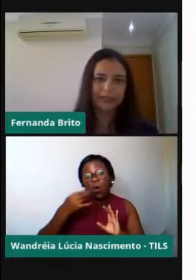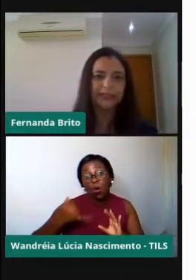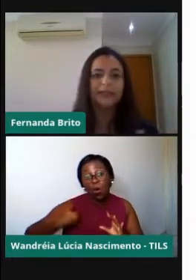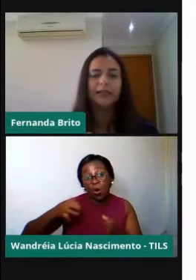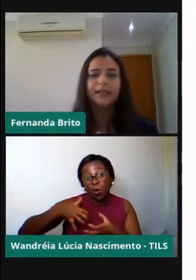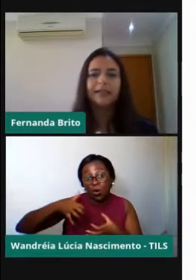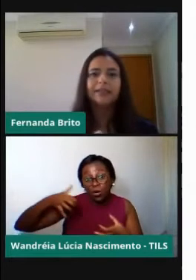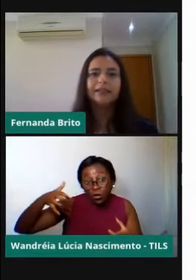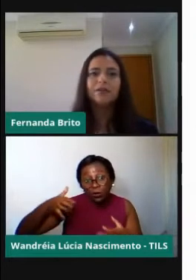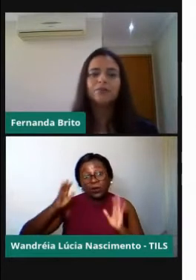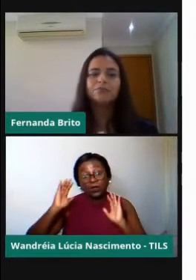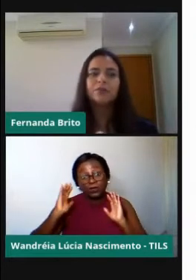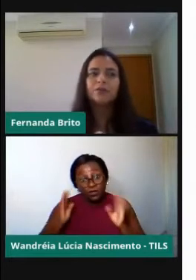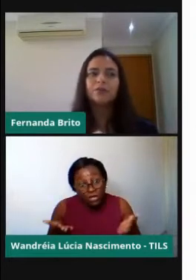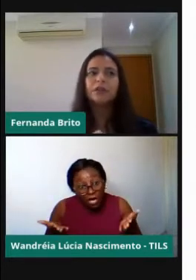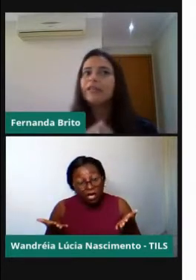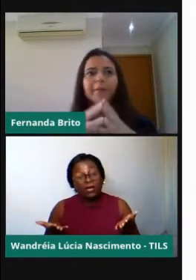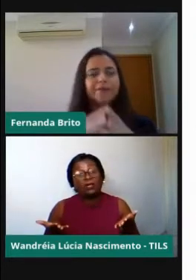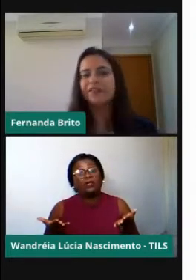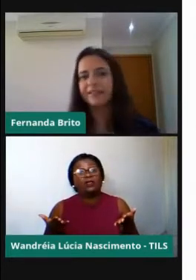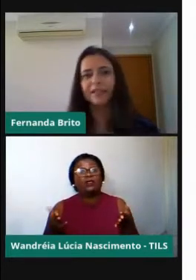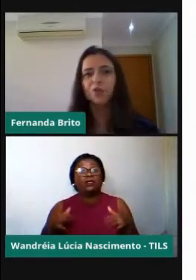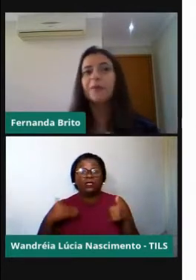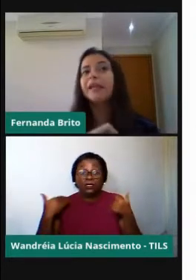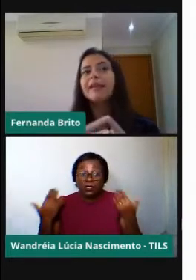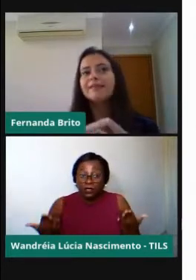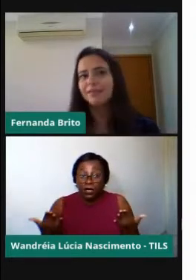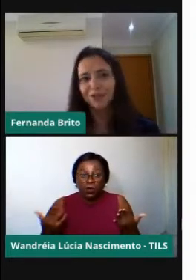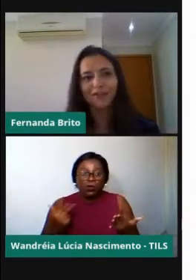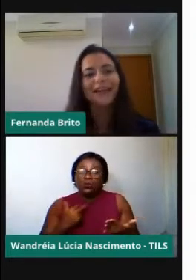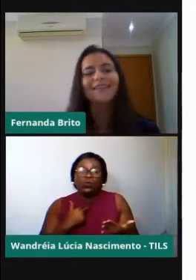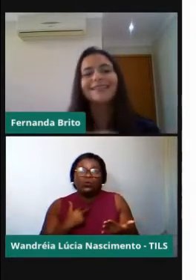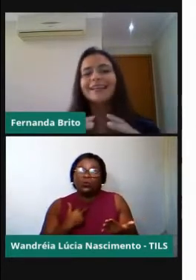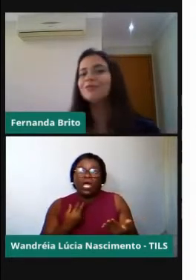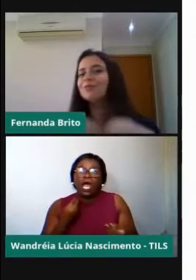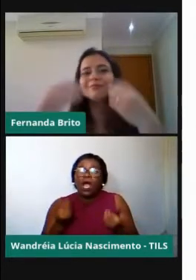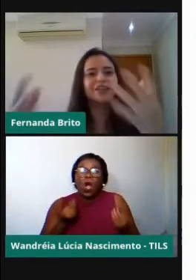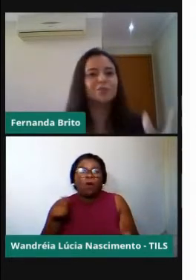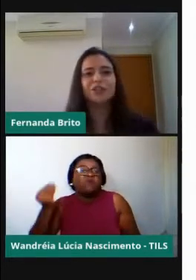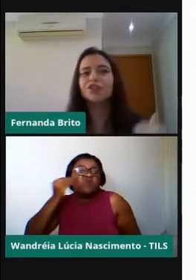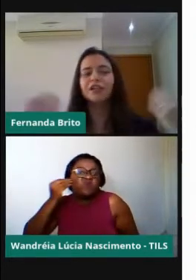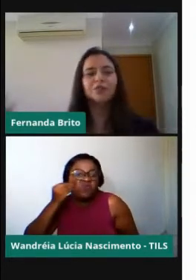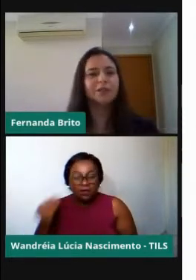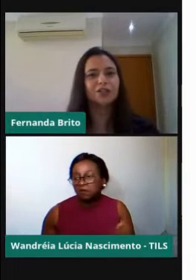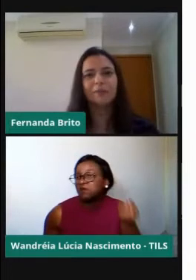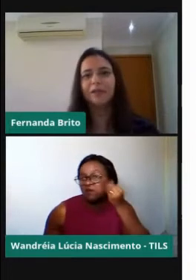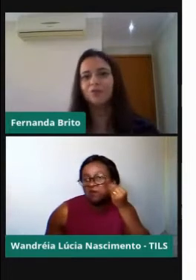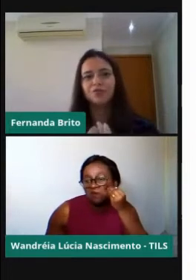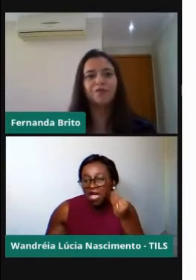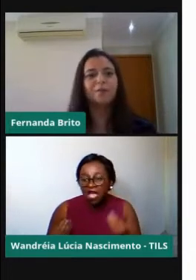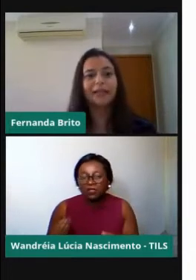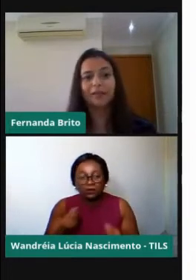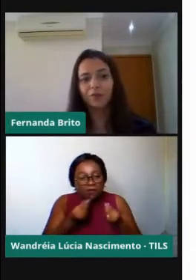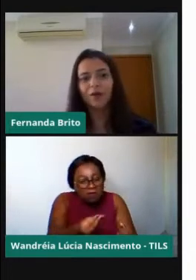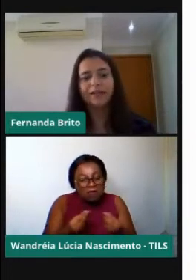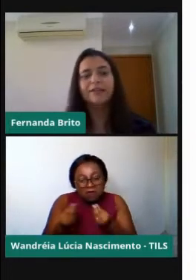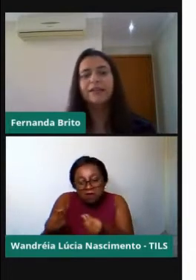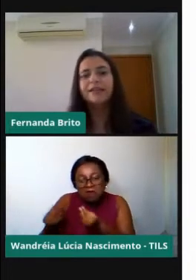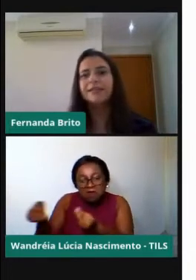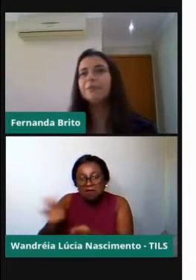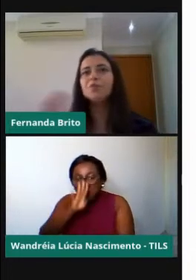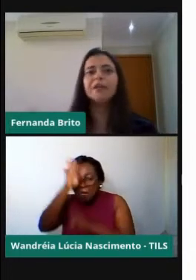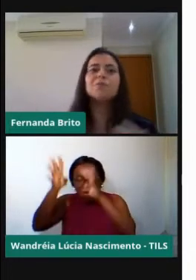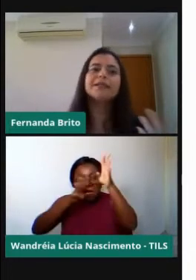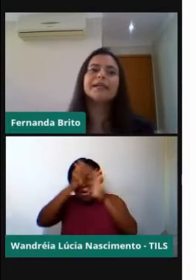sua maioria. Então, não dá para fazer experiências, né, administrando medicamentos de forma